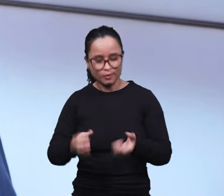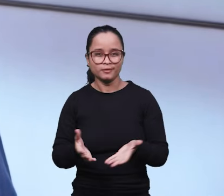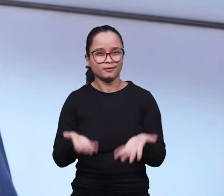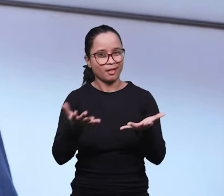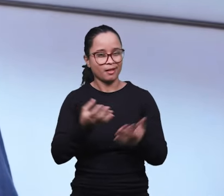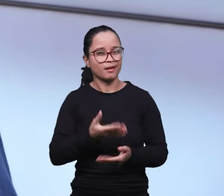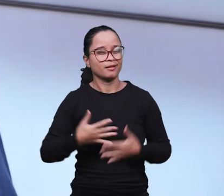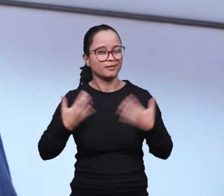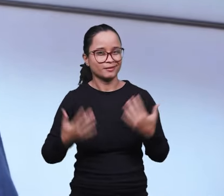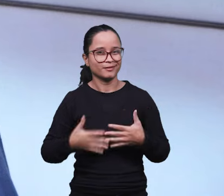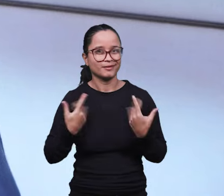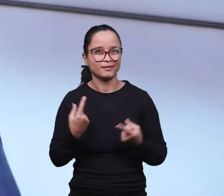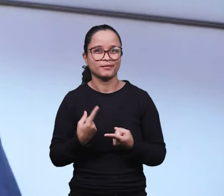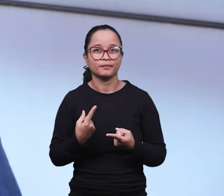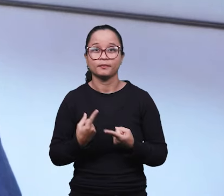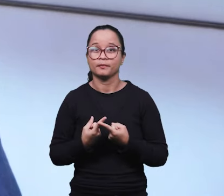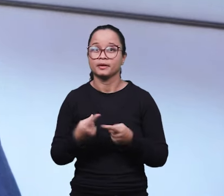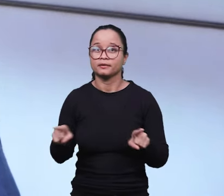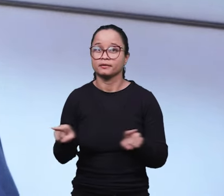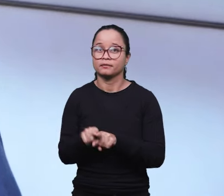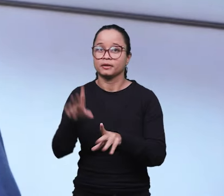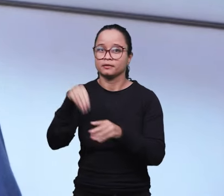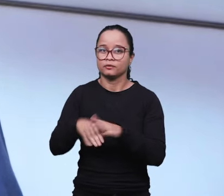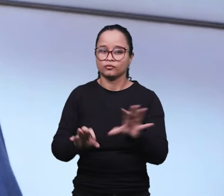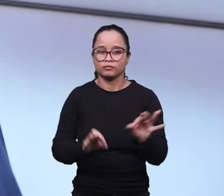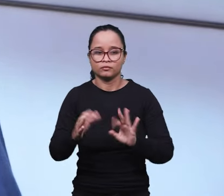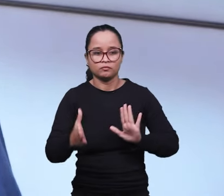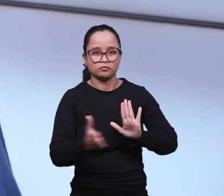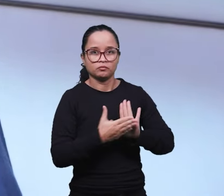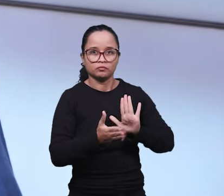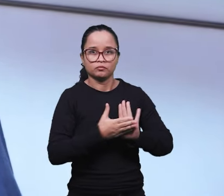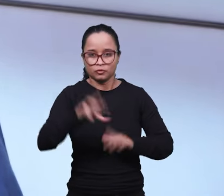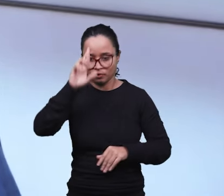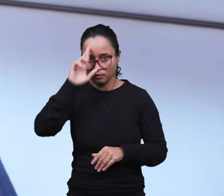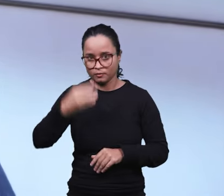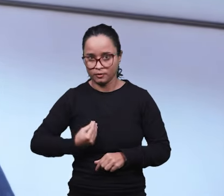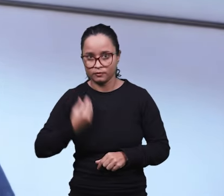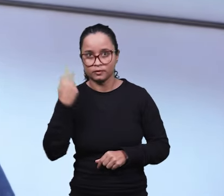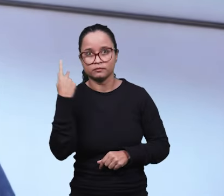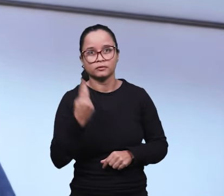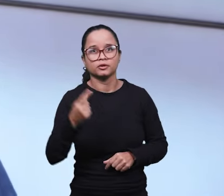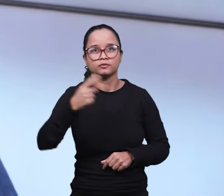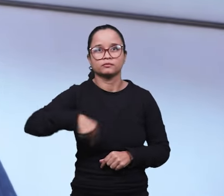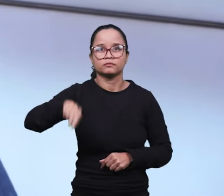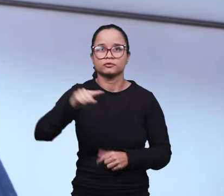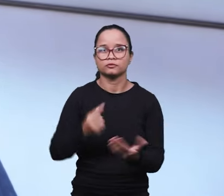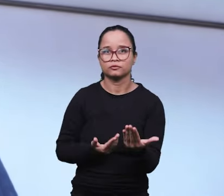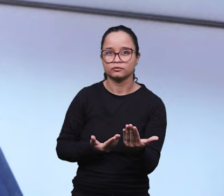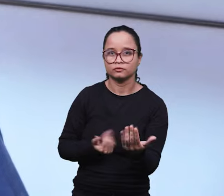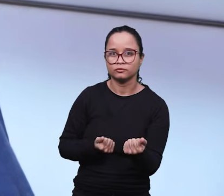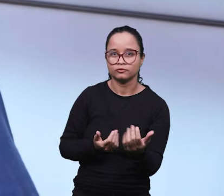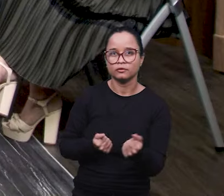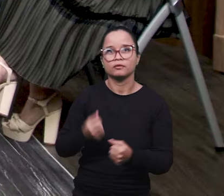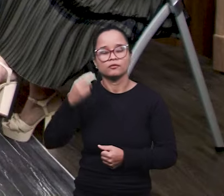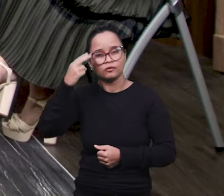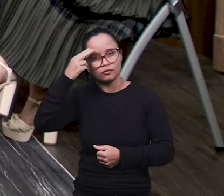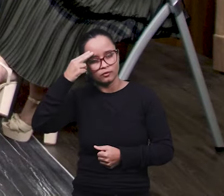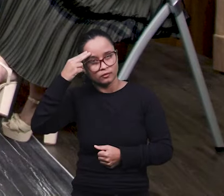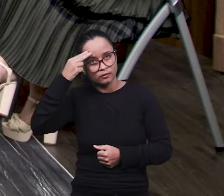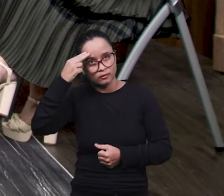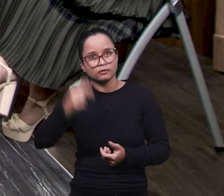ânimo mas também sobretudo dentro do Propósito que o Senhor tem para você nós temos aqui jovens Com muitos sonhos